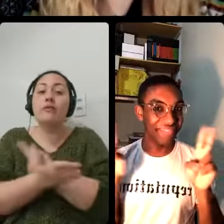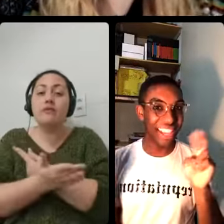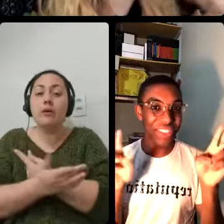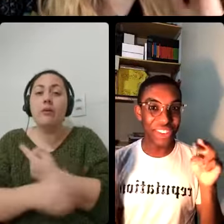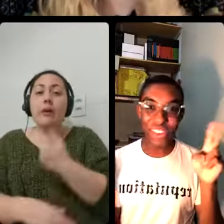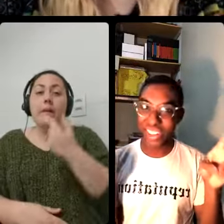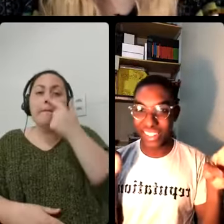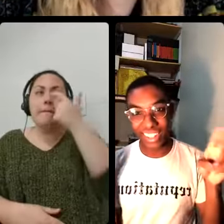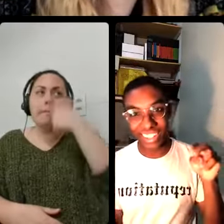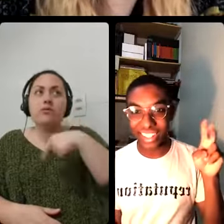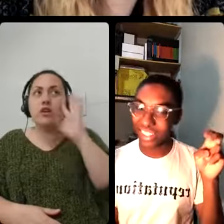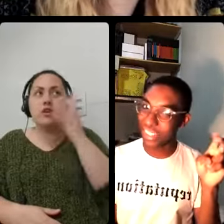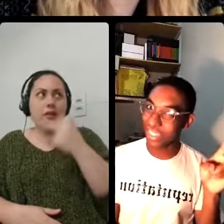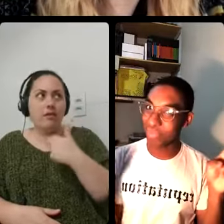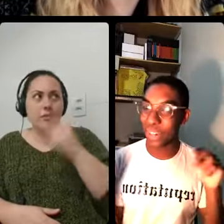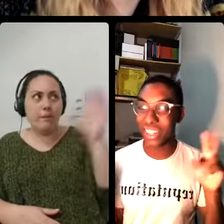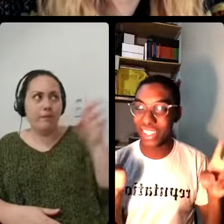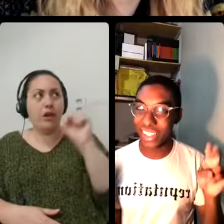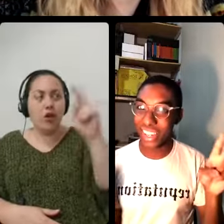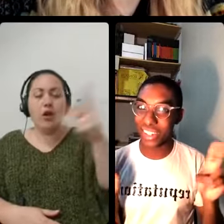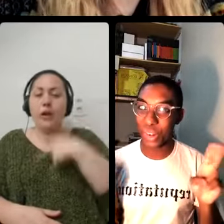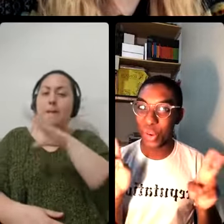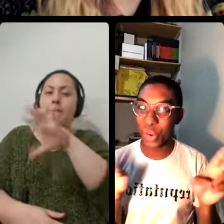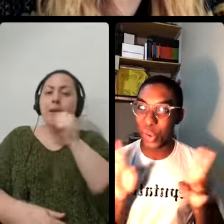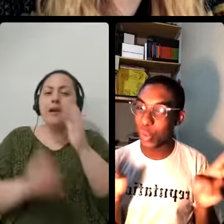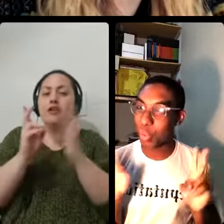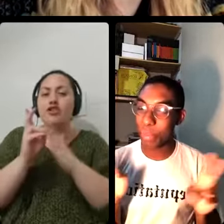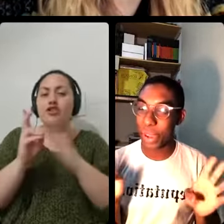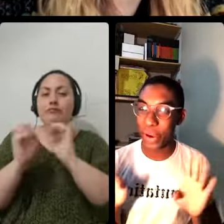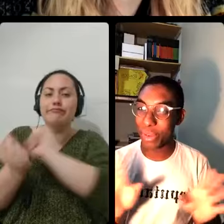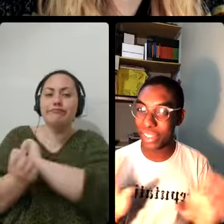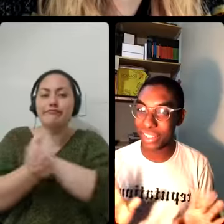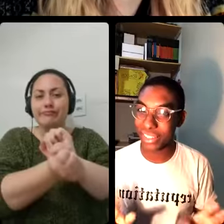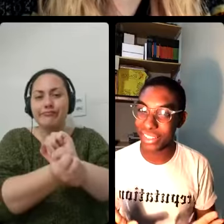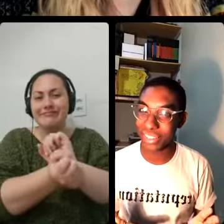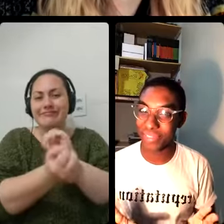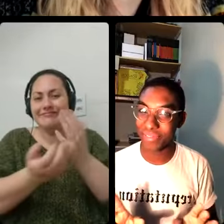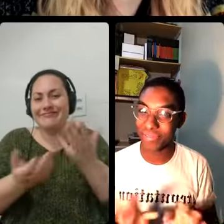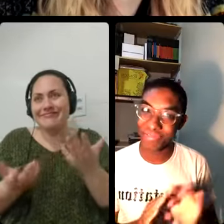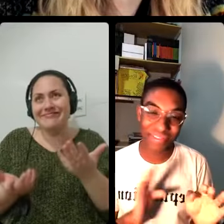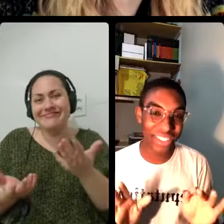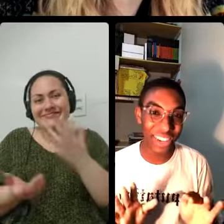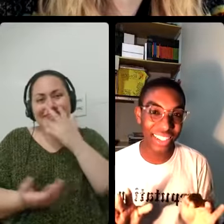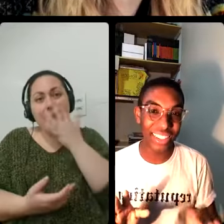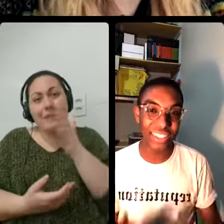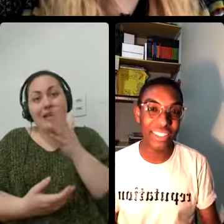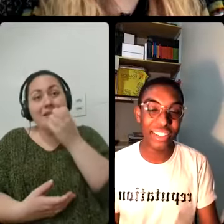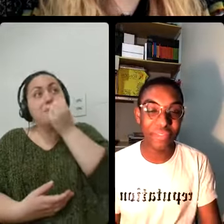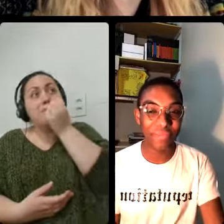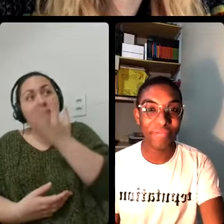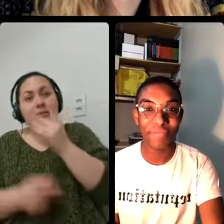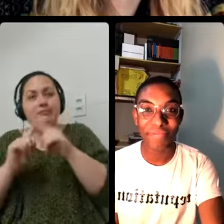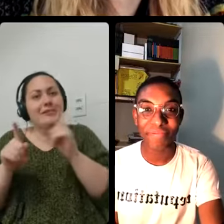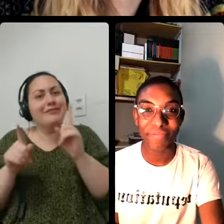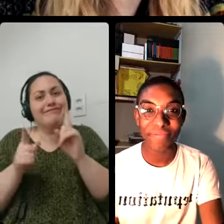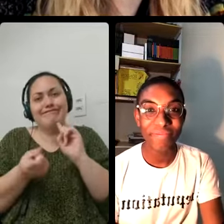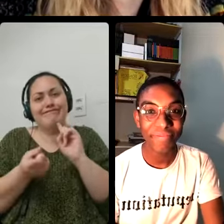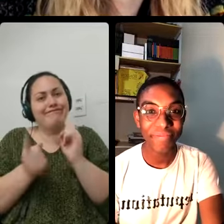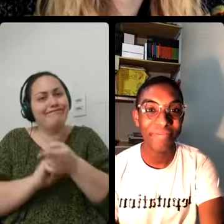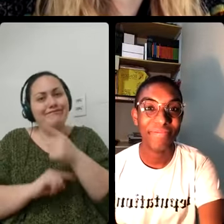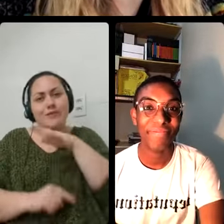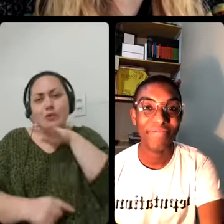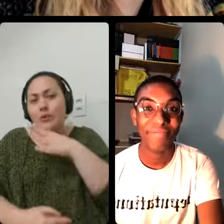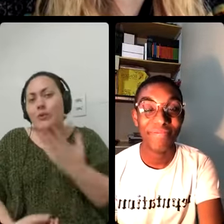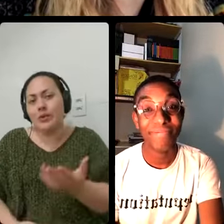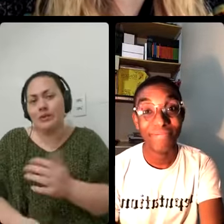né, era uma coisa que parecia cool no papel, mas Não é E até sobre isso,